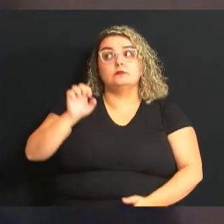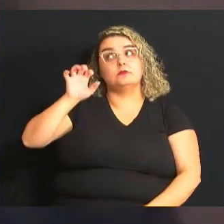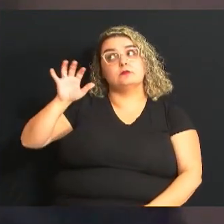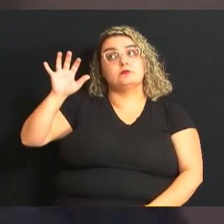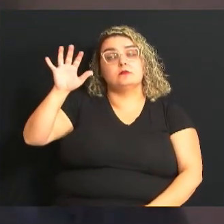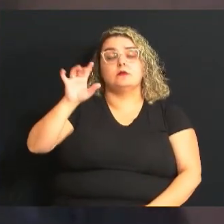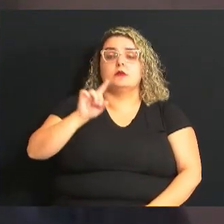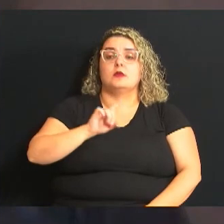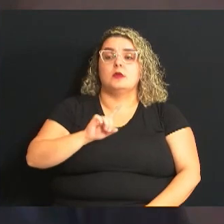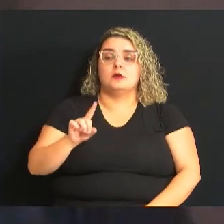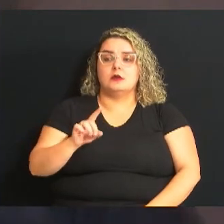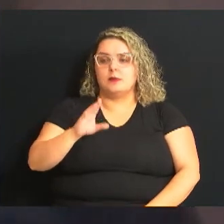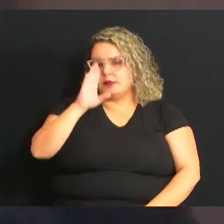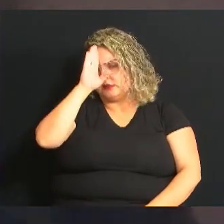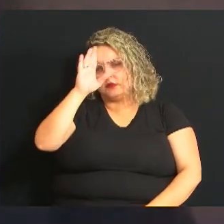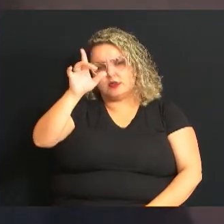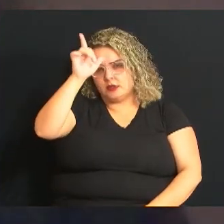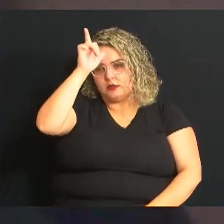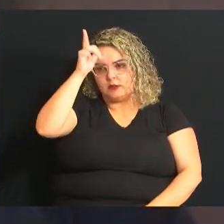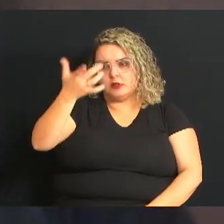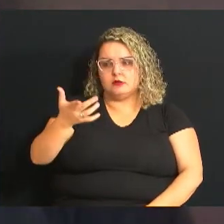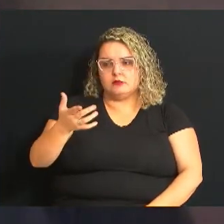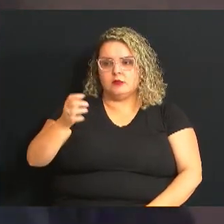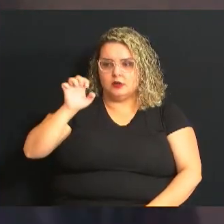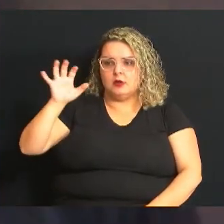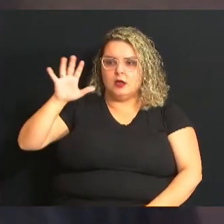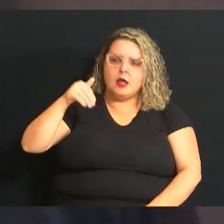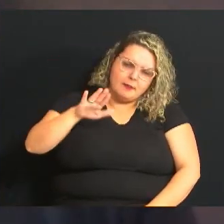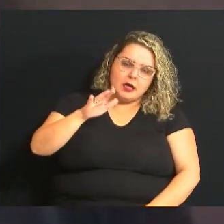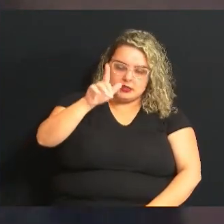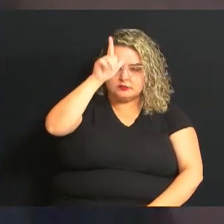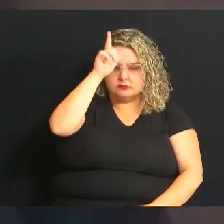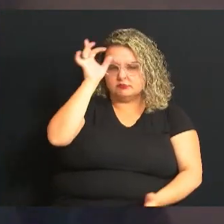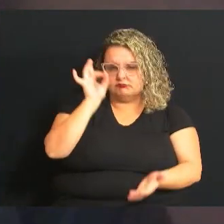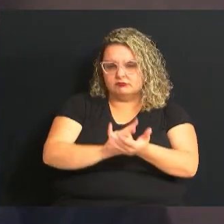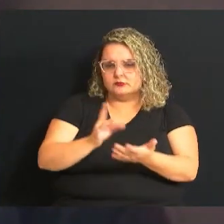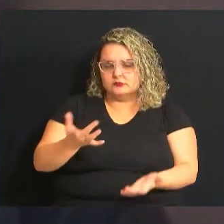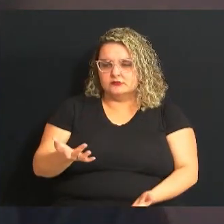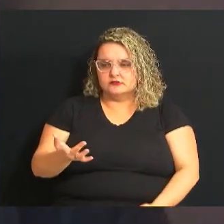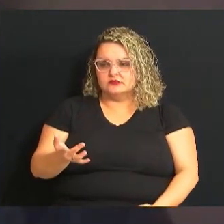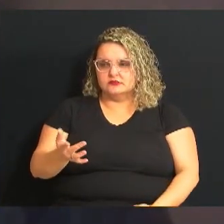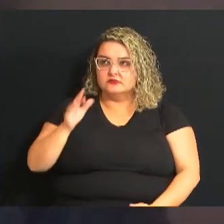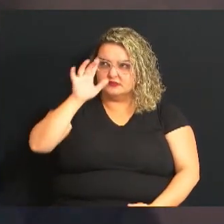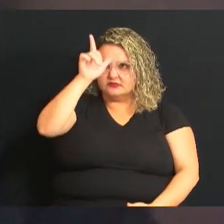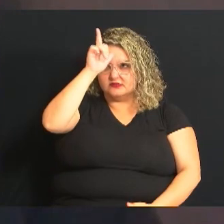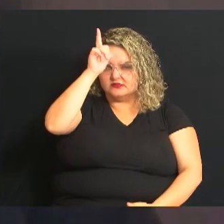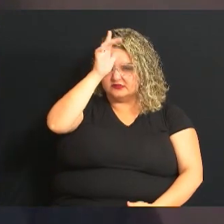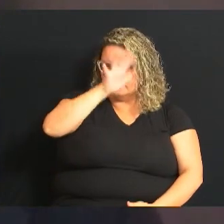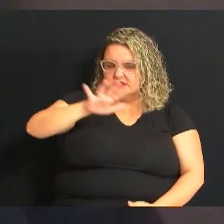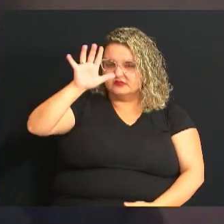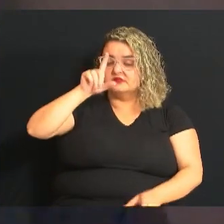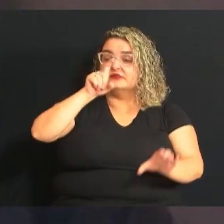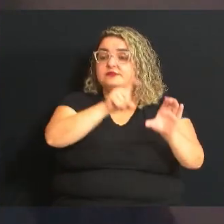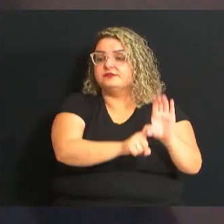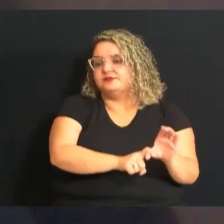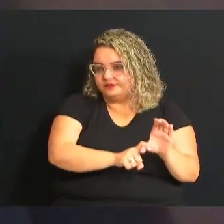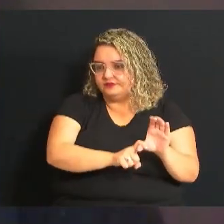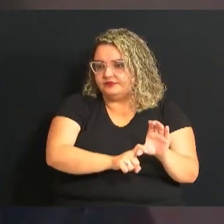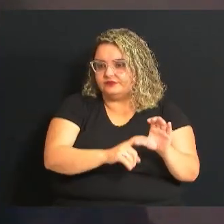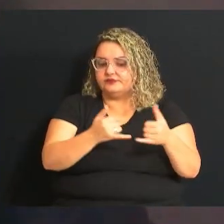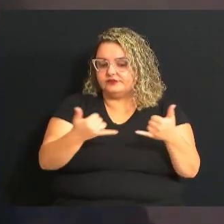dizer assim, do geral, não é uma discussão que acontece em qualquer lugar, né?